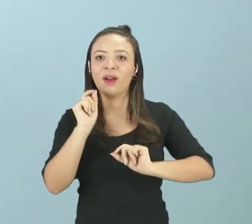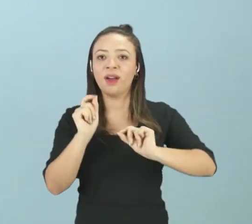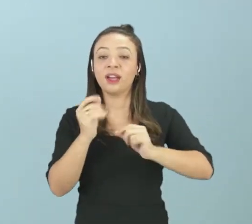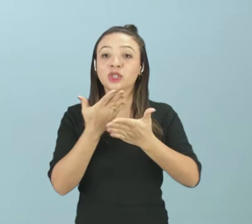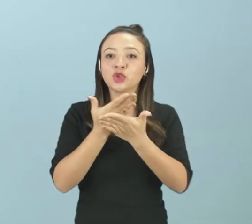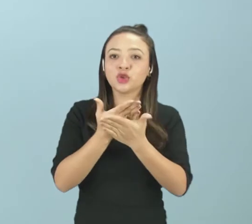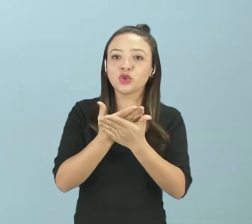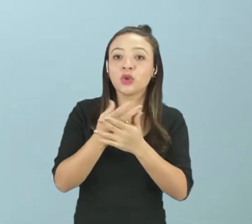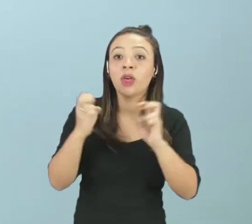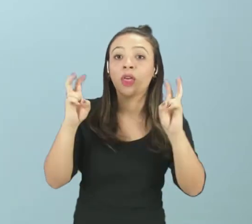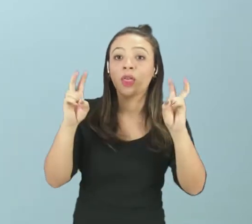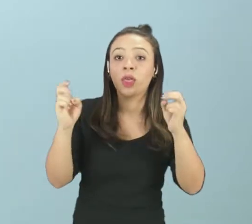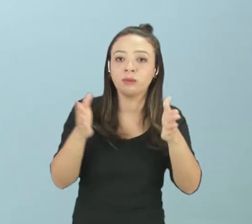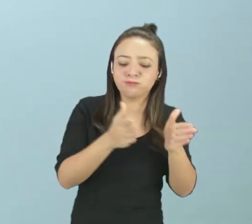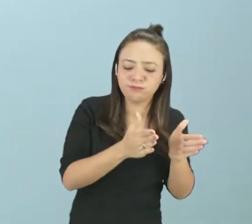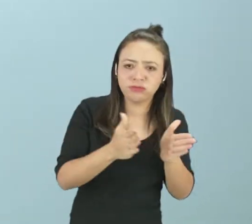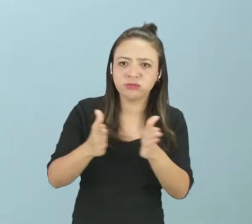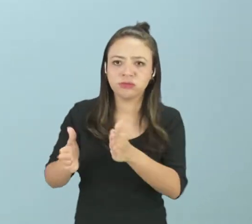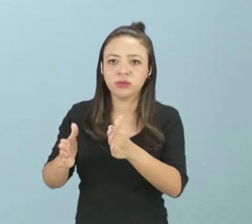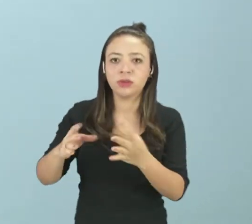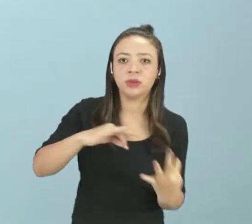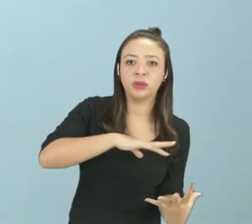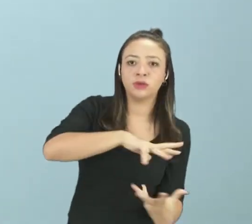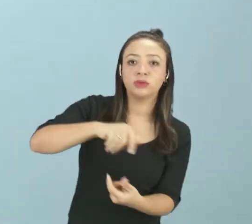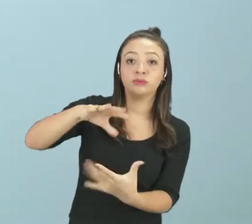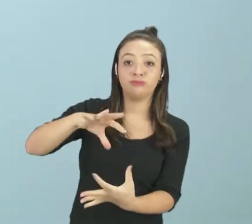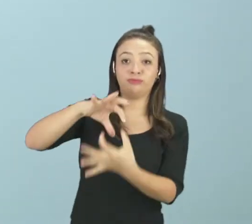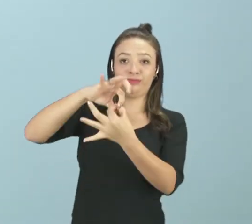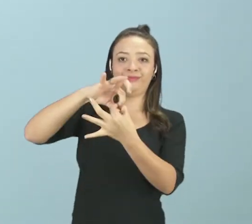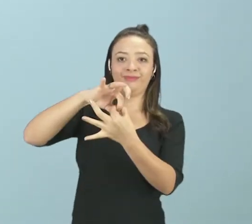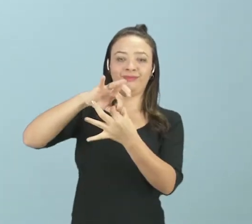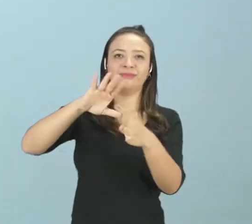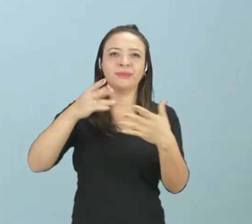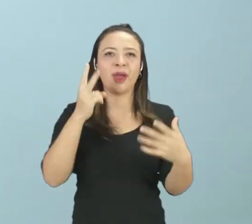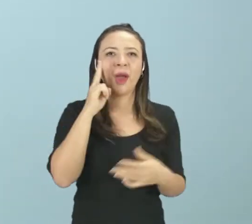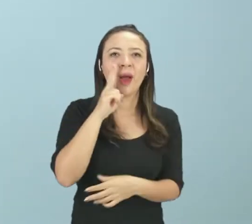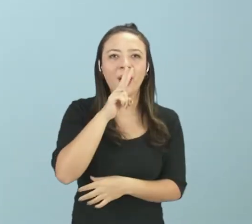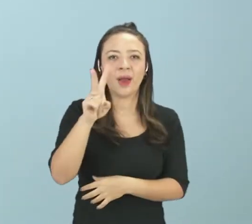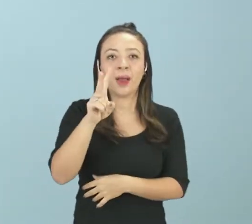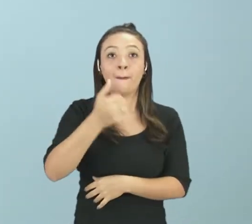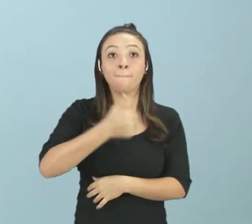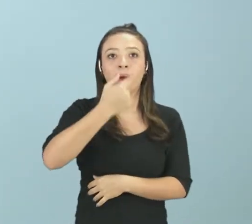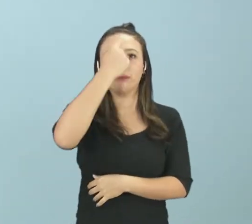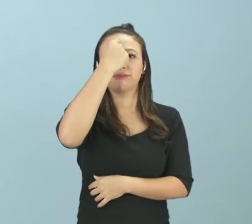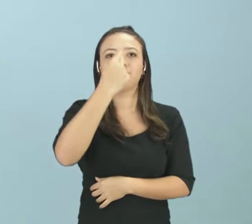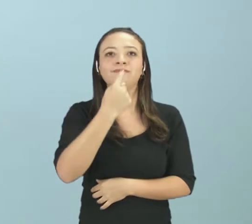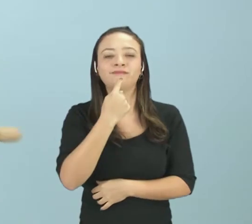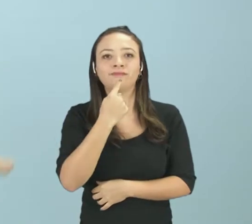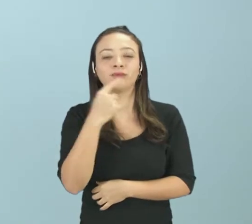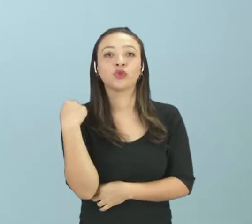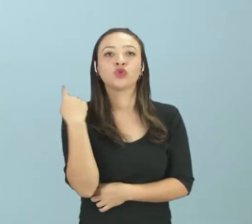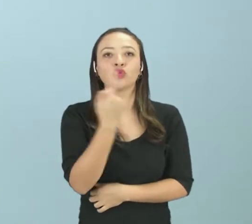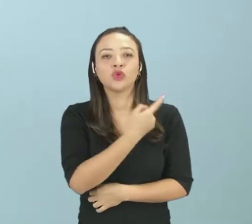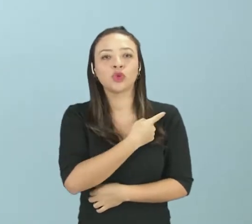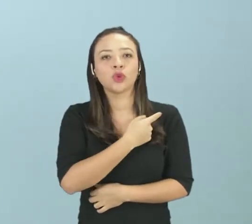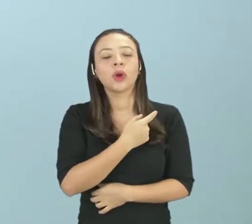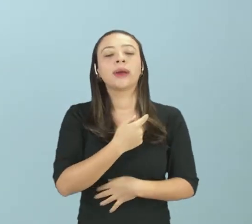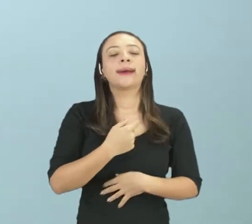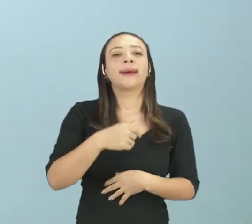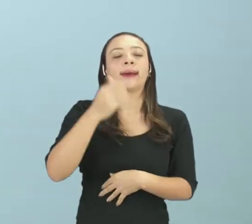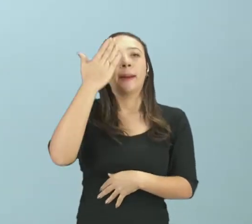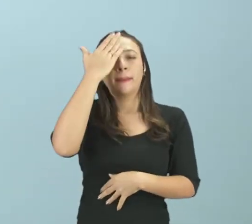estudar a temática o processo de globalização então Acompanha comigo a primeira imagem para nós fazer um nossa